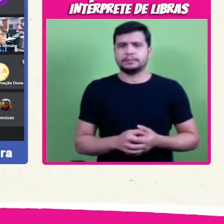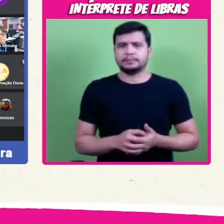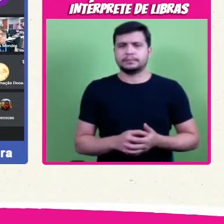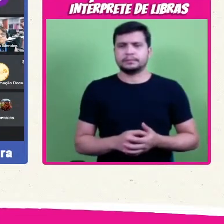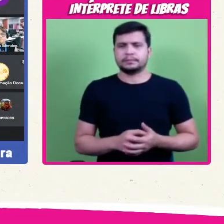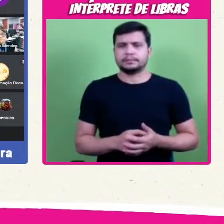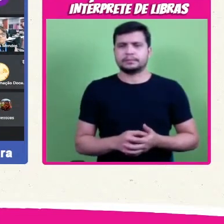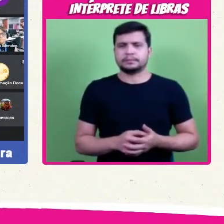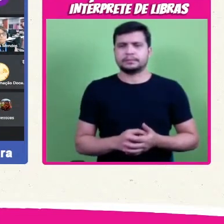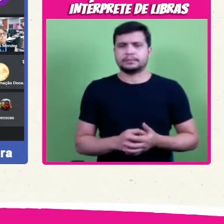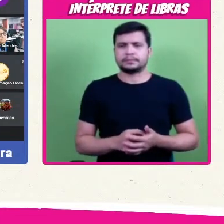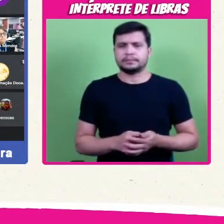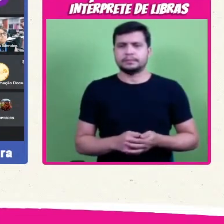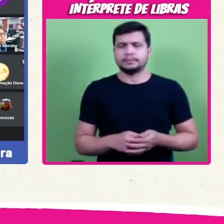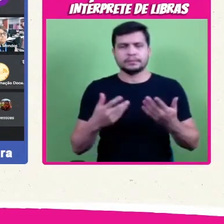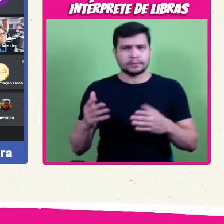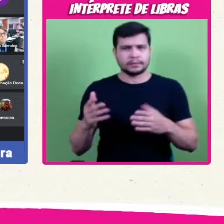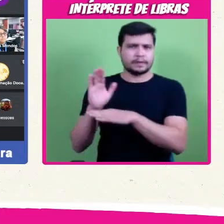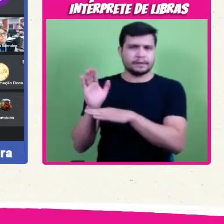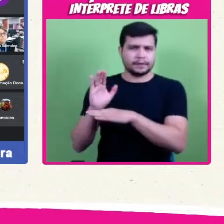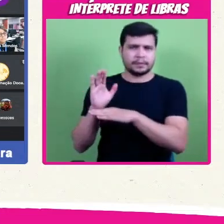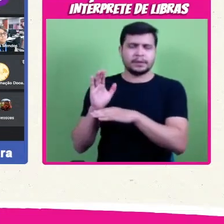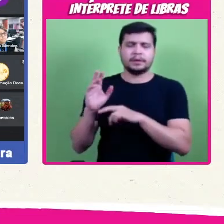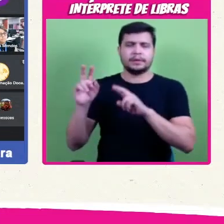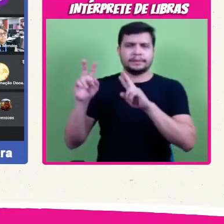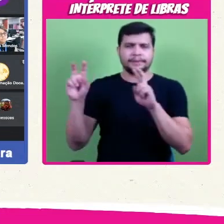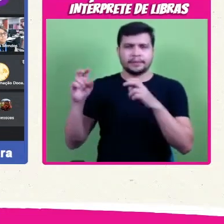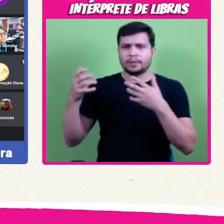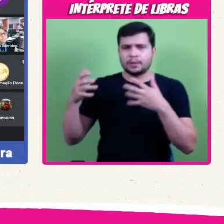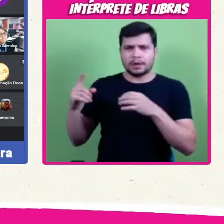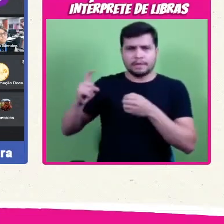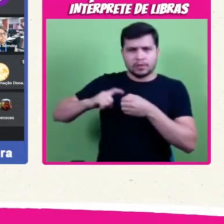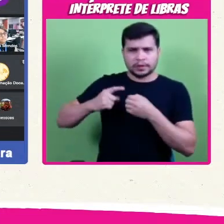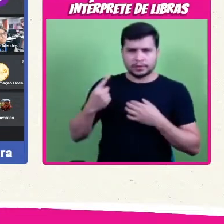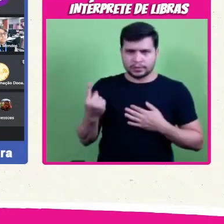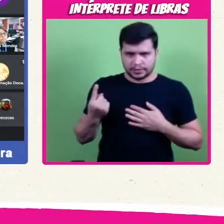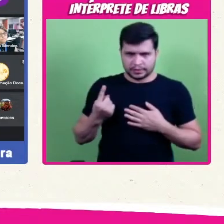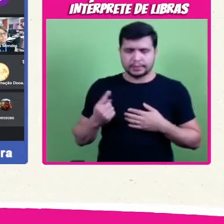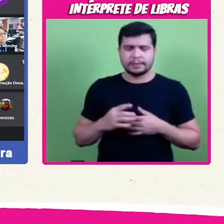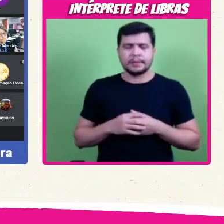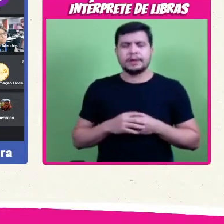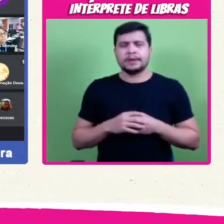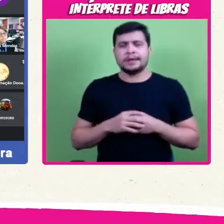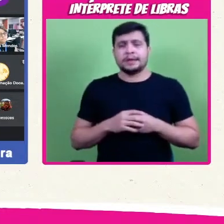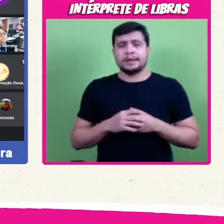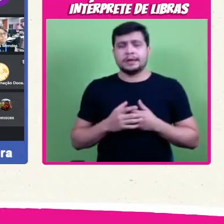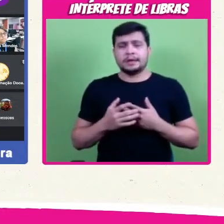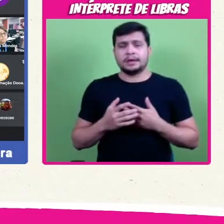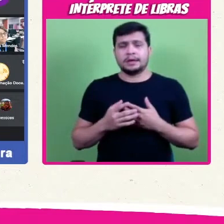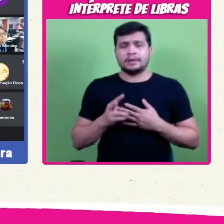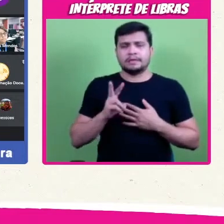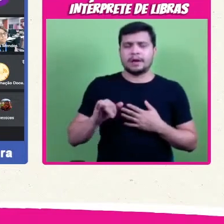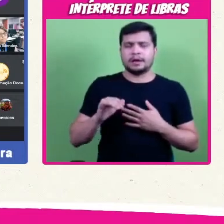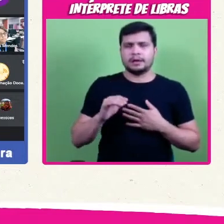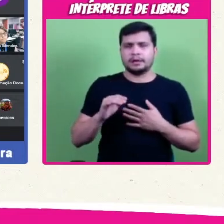No filme Eu Não Quero Voltar Sozinho, né? Quando a gente assiste pela segunda vez, a gente acaba percebendo algumas outras